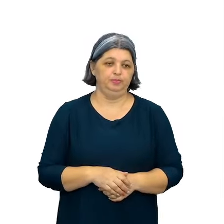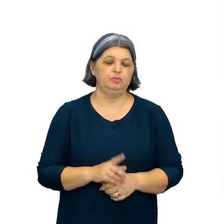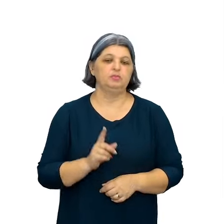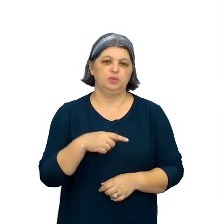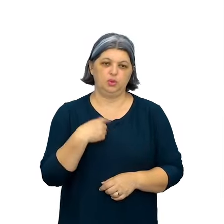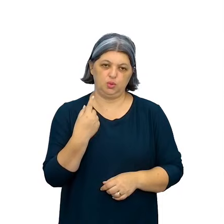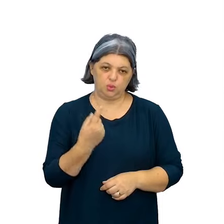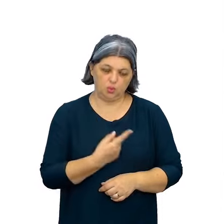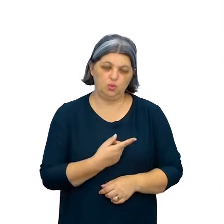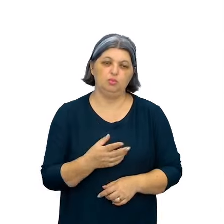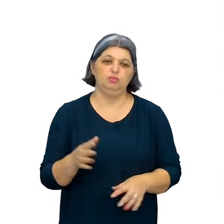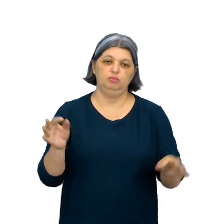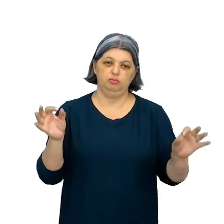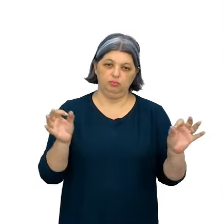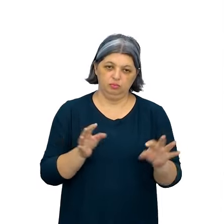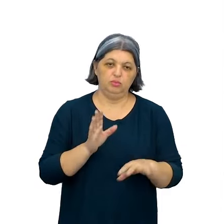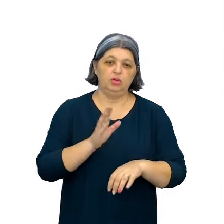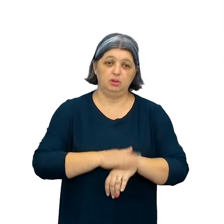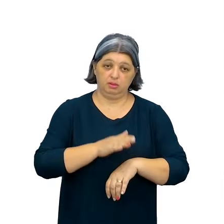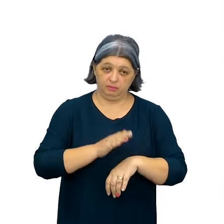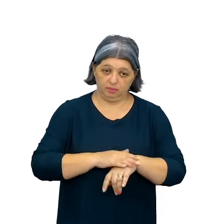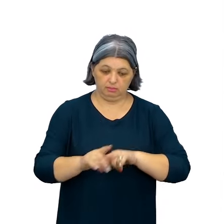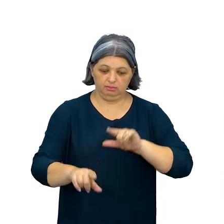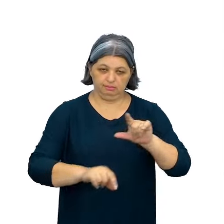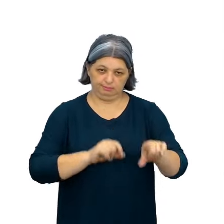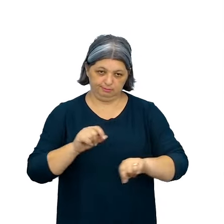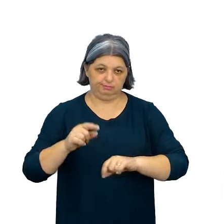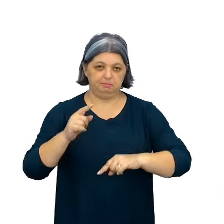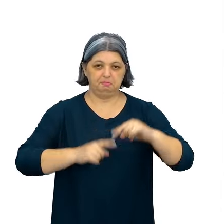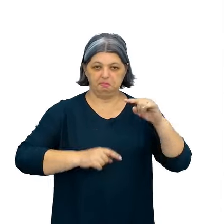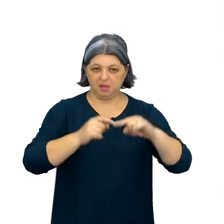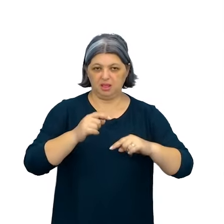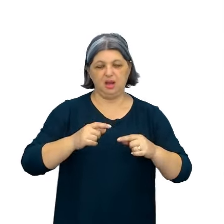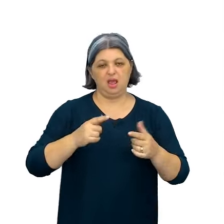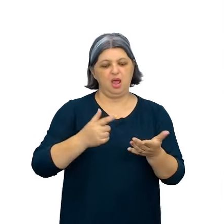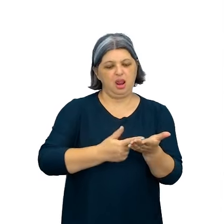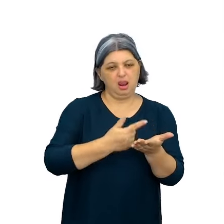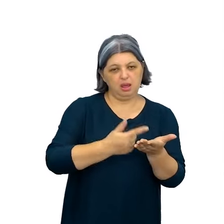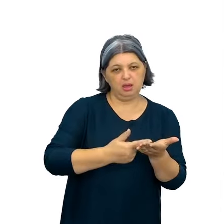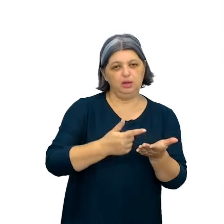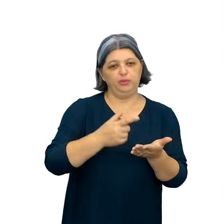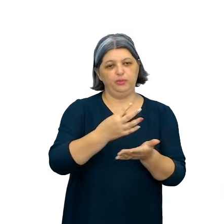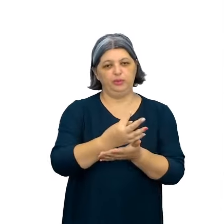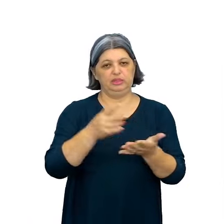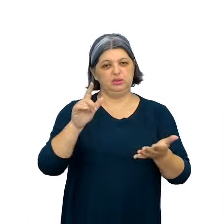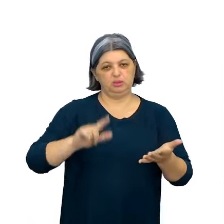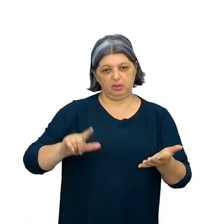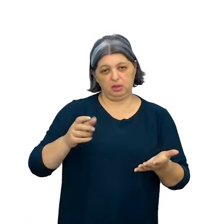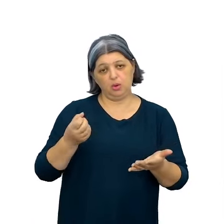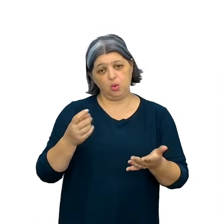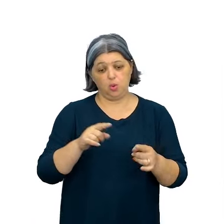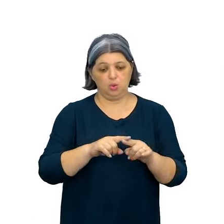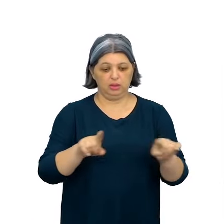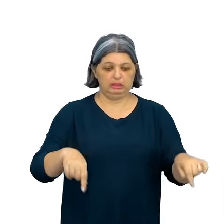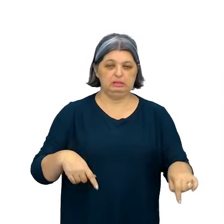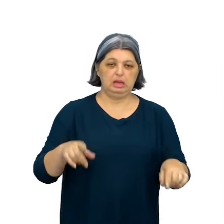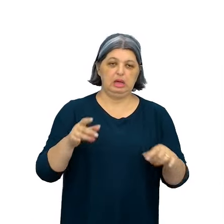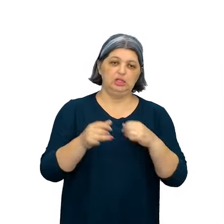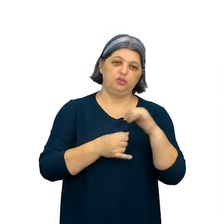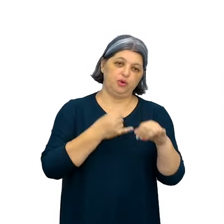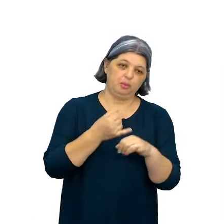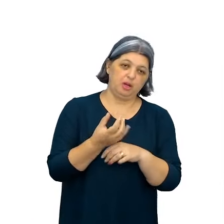já façamos essa seleção de material, de livros, de textos literários, ou na sala de informática, ou levar